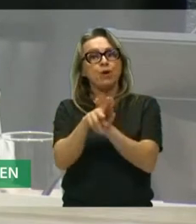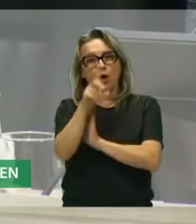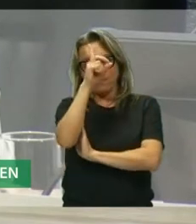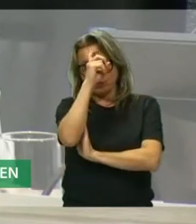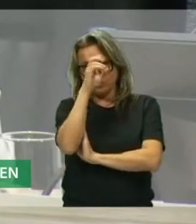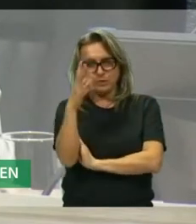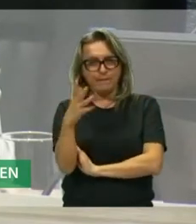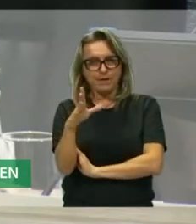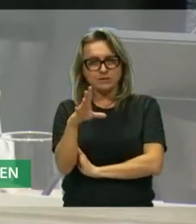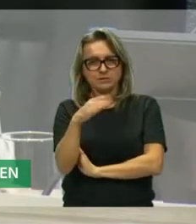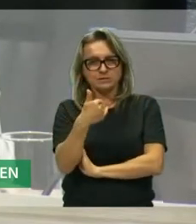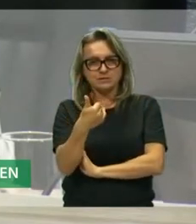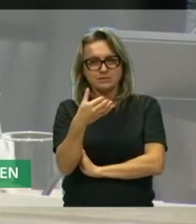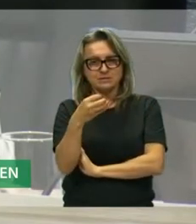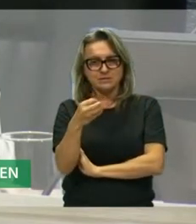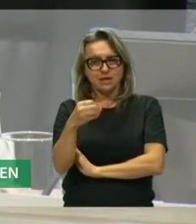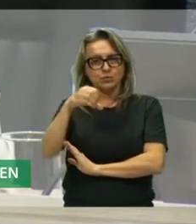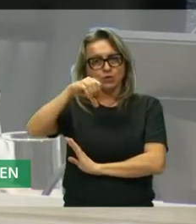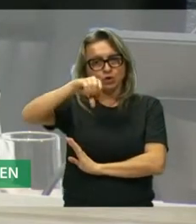109 mil mês